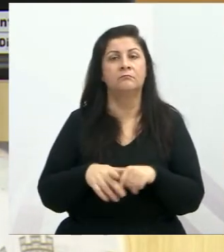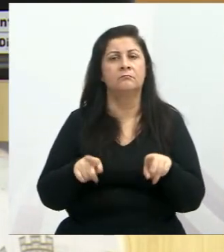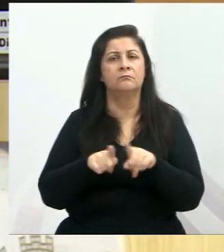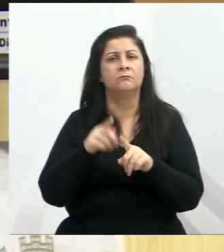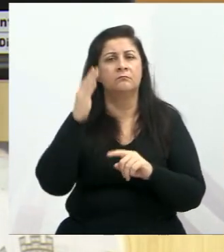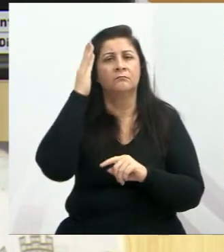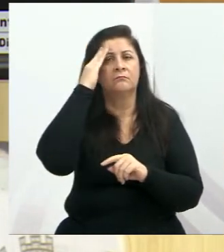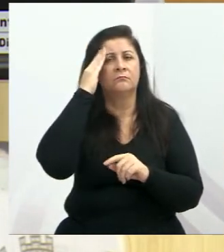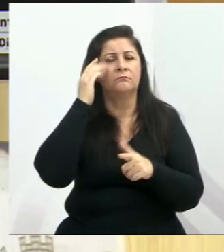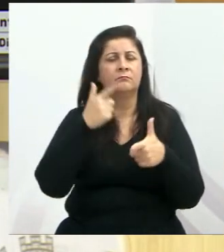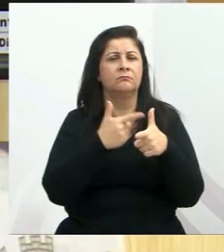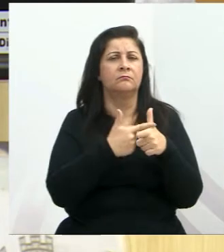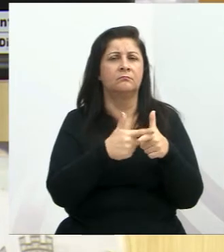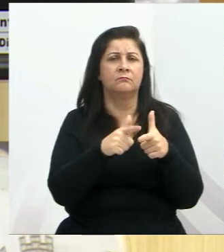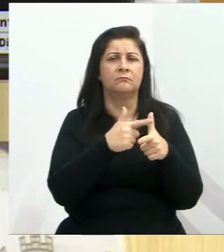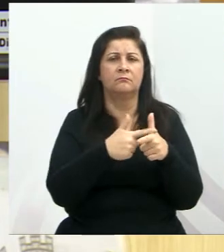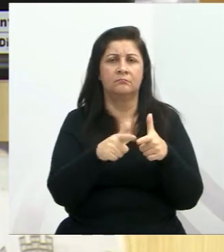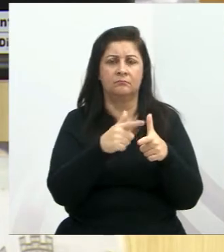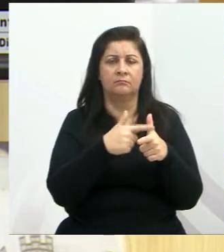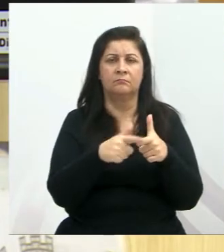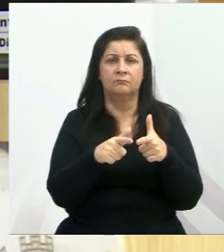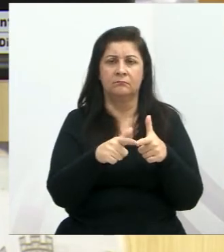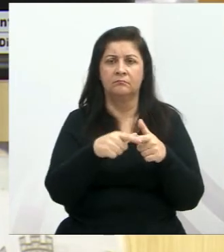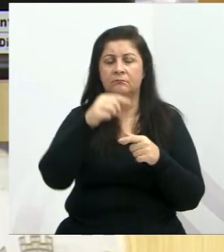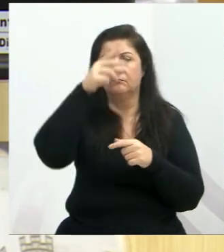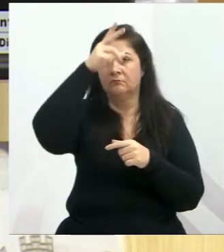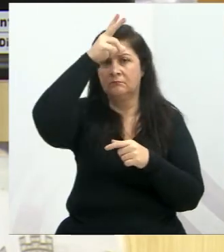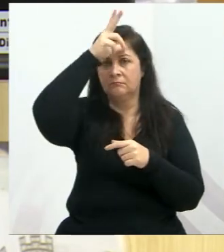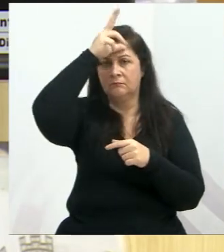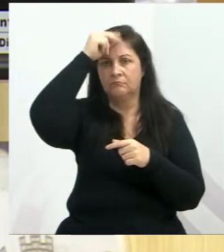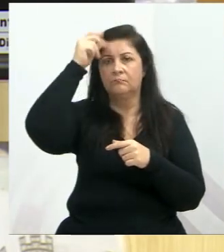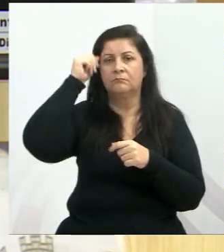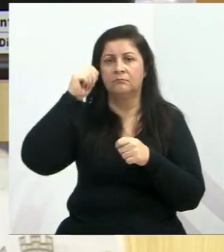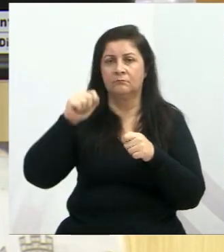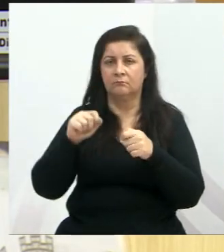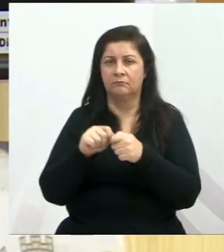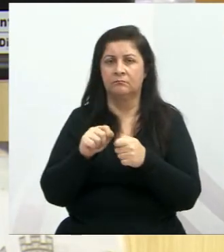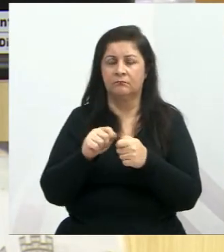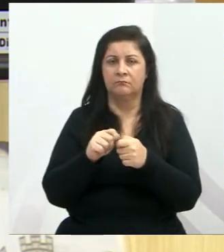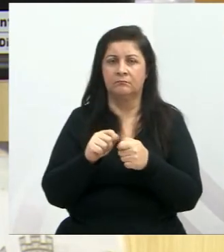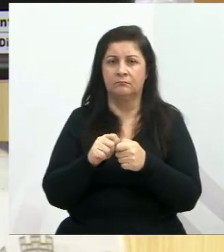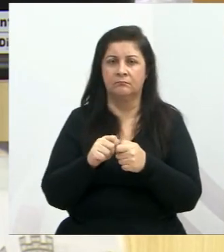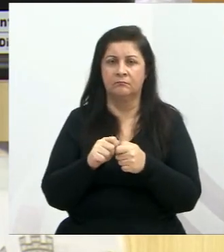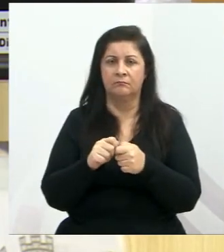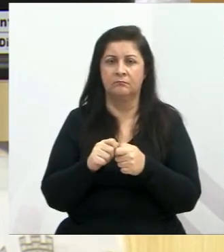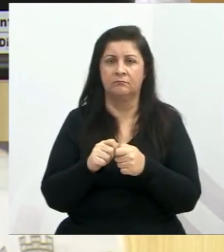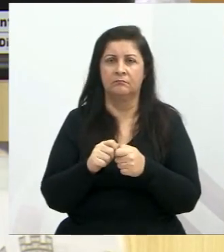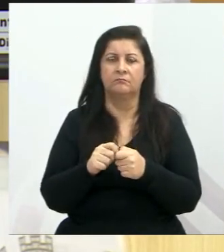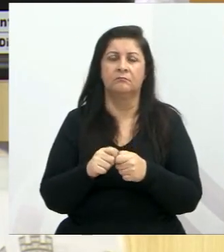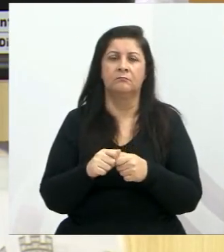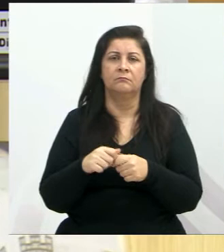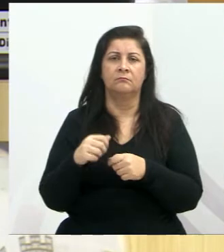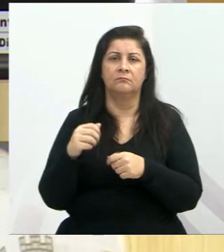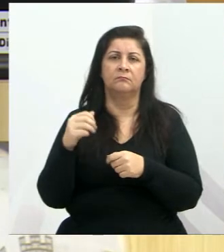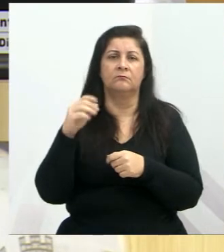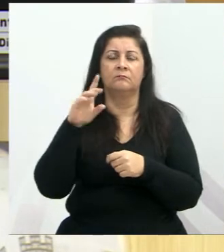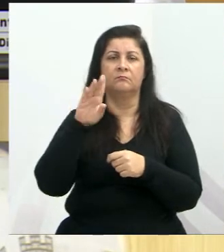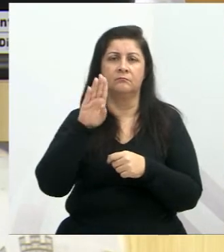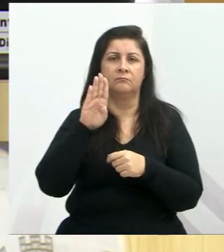o empréstimo efetuado pela Prefeitura Municipal ao Banco de Desenvolvimento da América